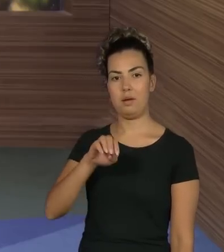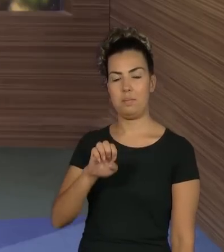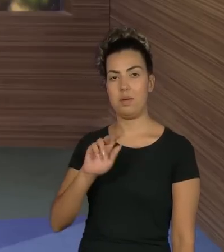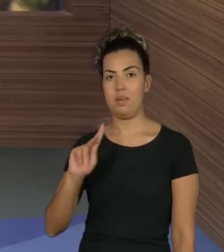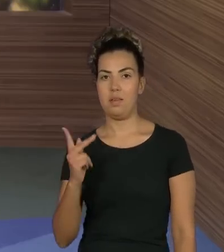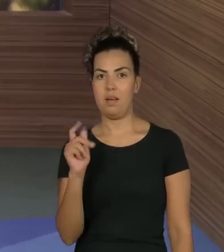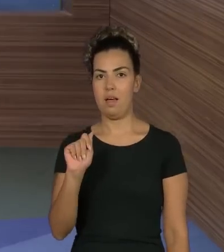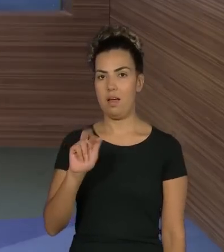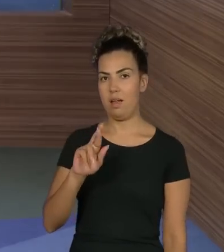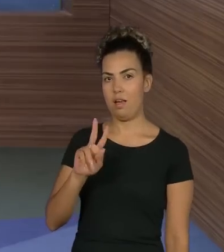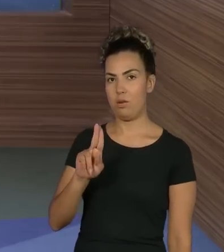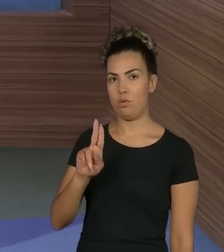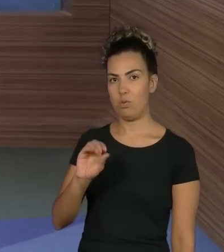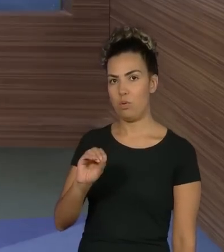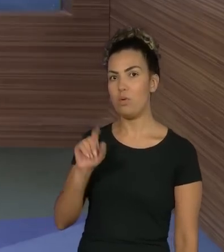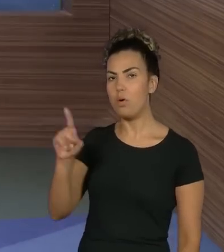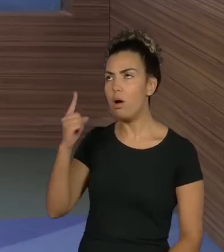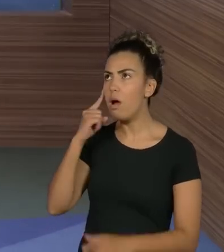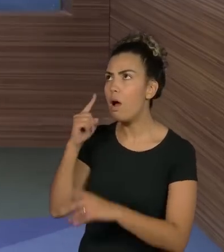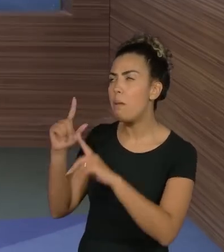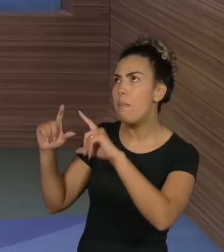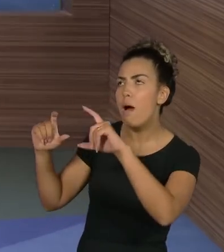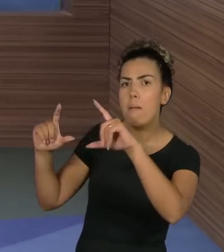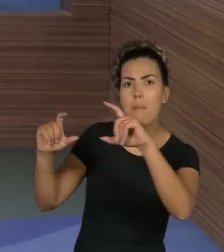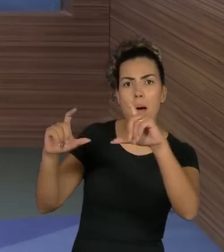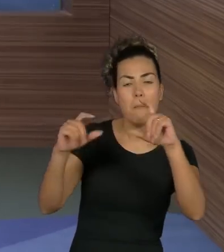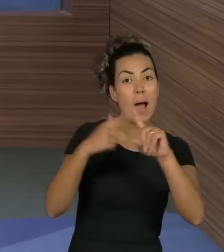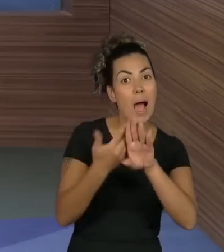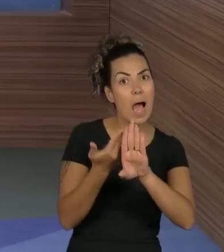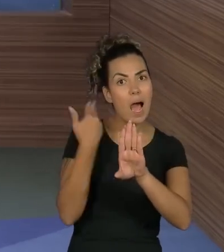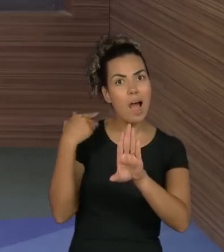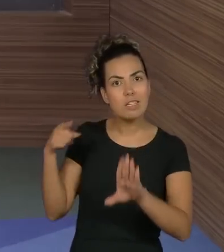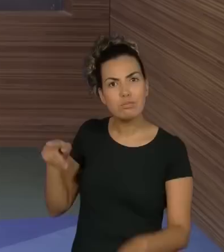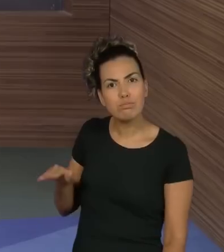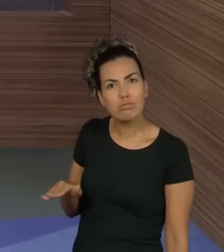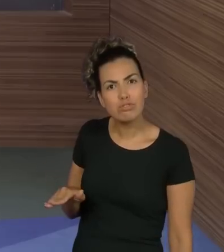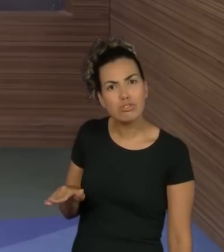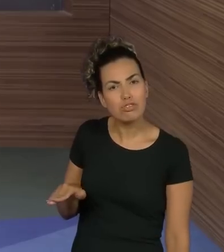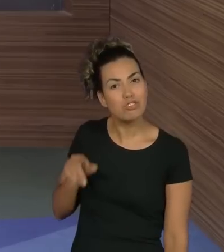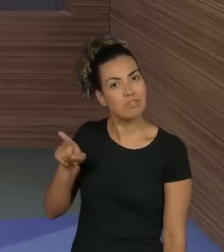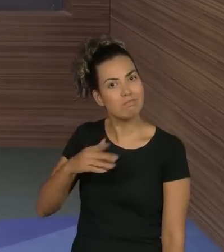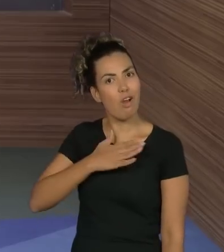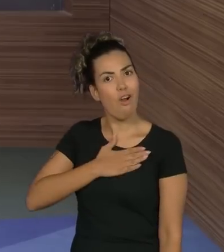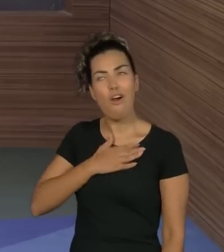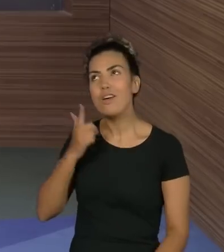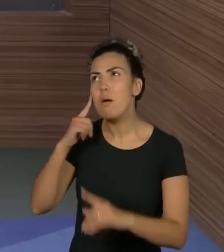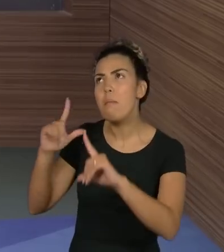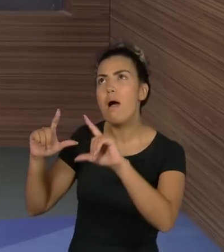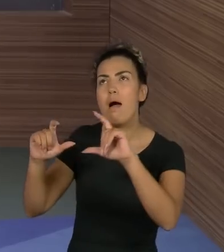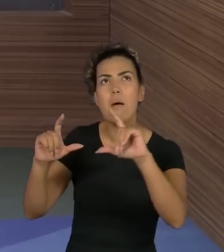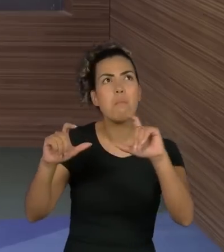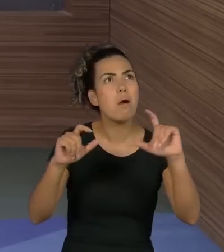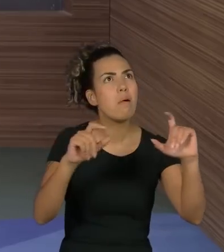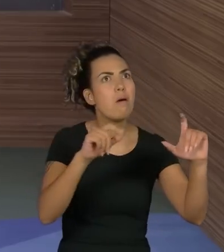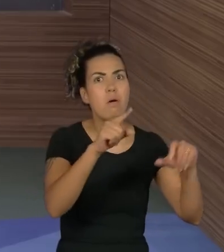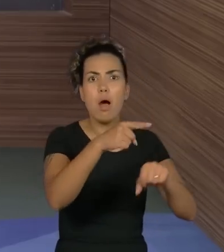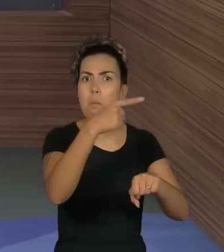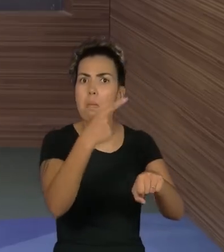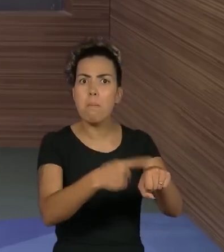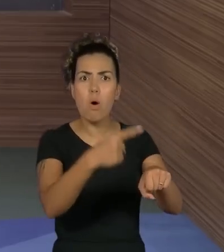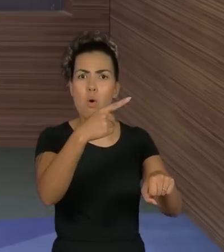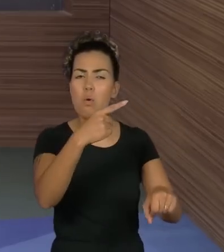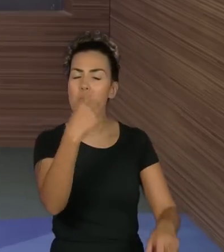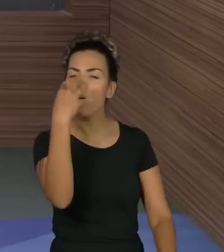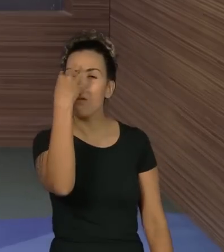natureza, que começou na infância, move o trabalho de Haruo na captação de imagens de rara beleza, que contribuem